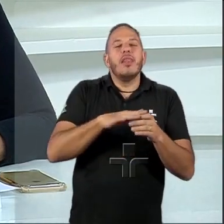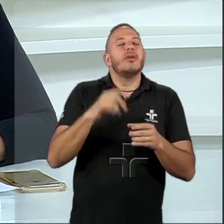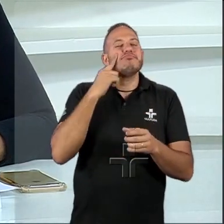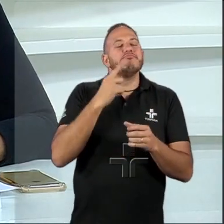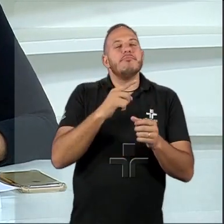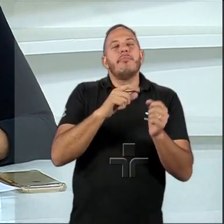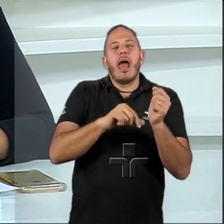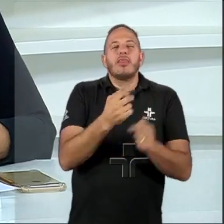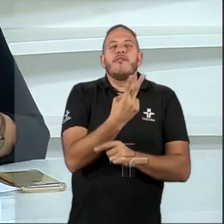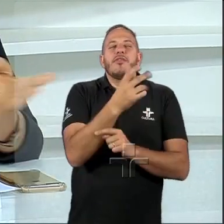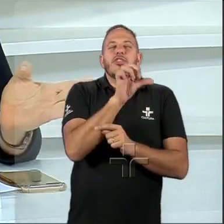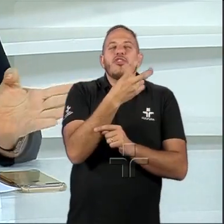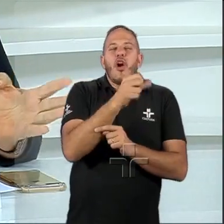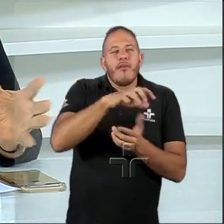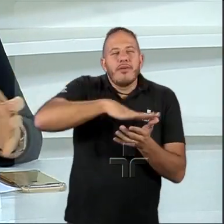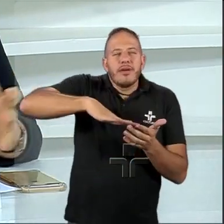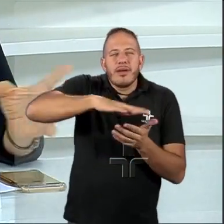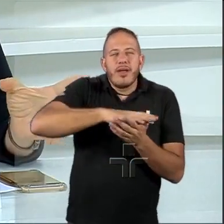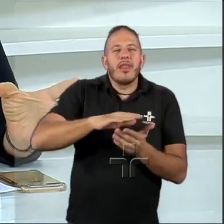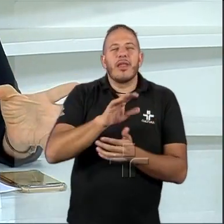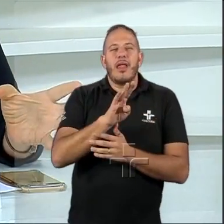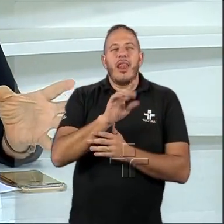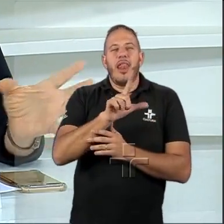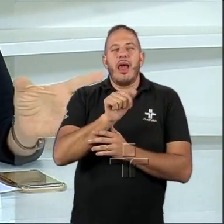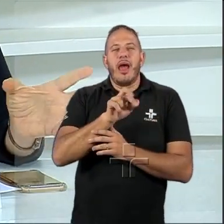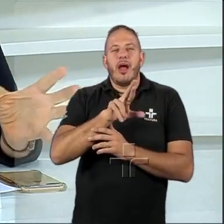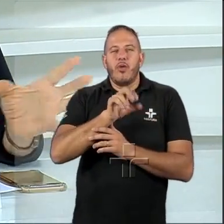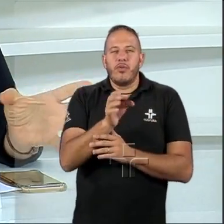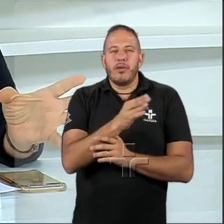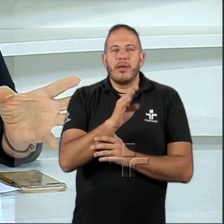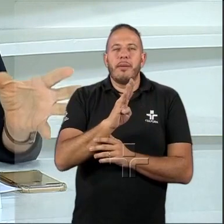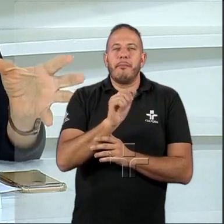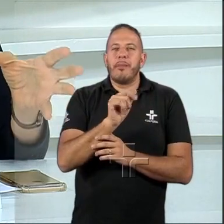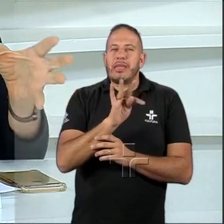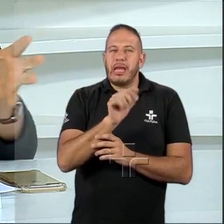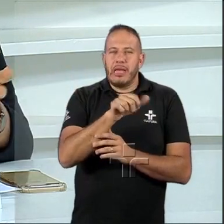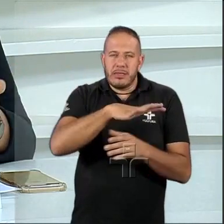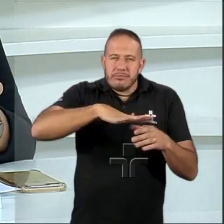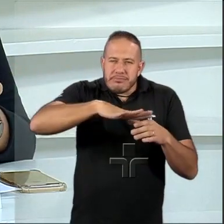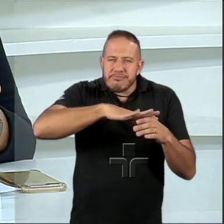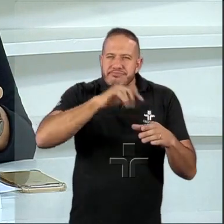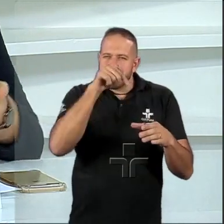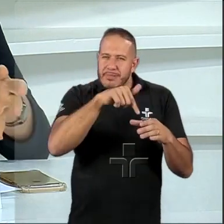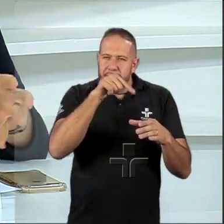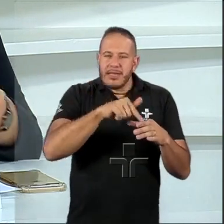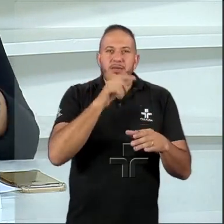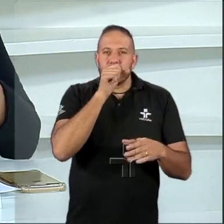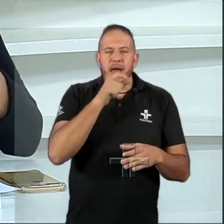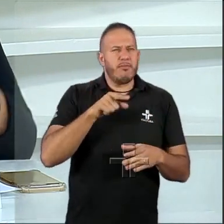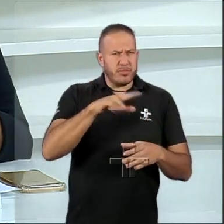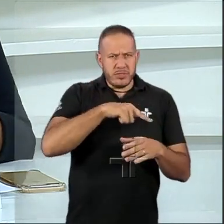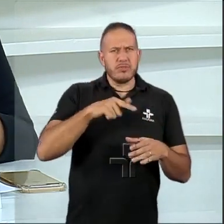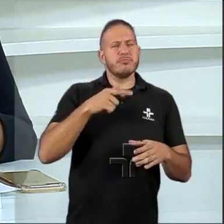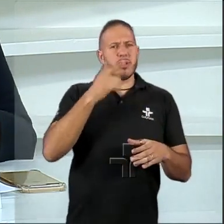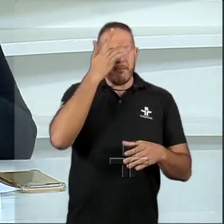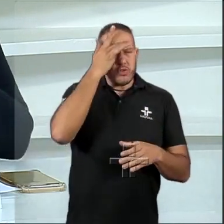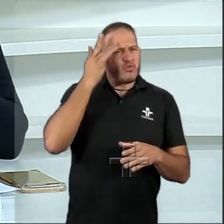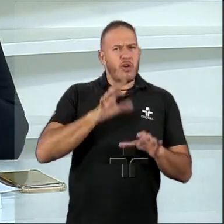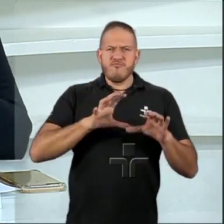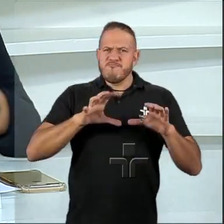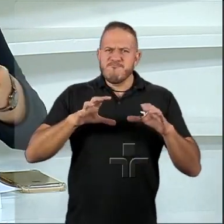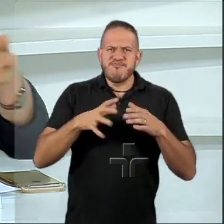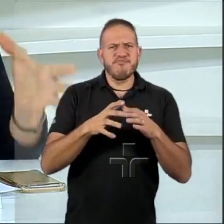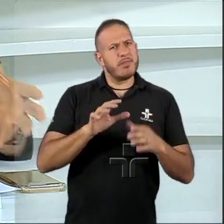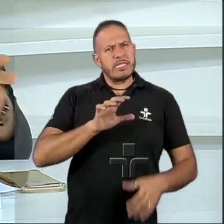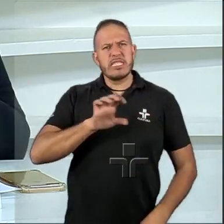sábado, deve ter reparado que ali você tinha um eleitorado marcadamente de esquerda, né?